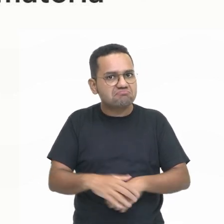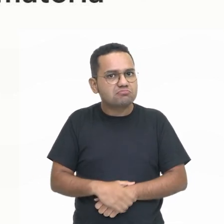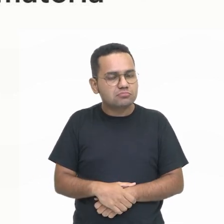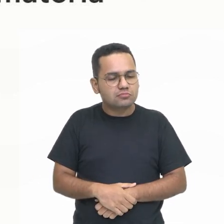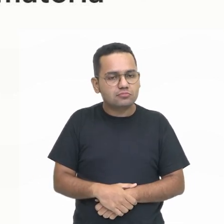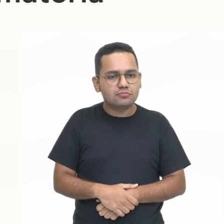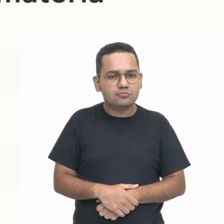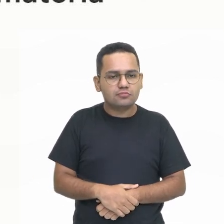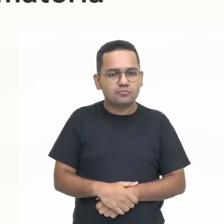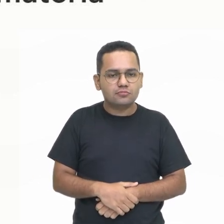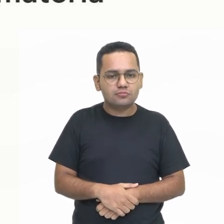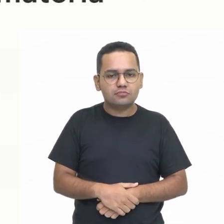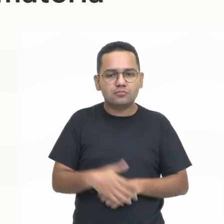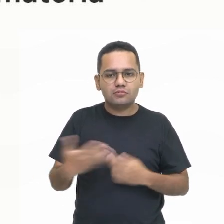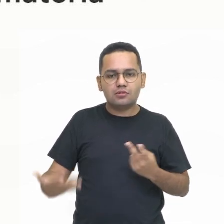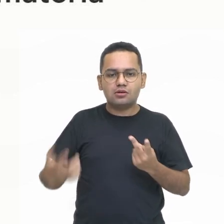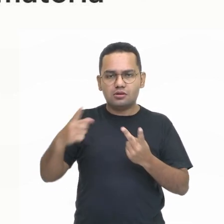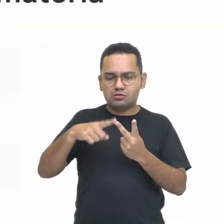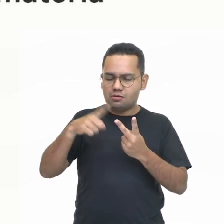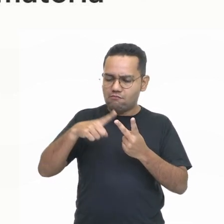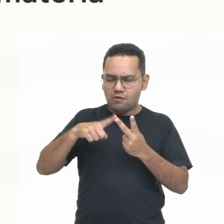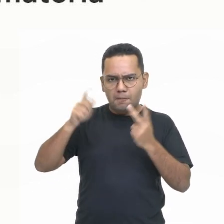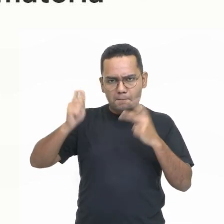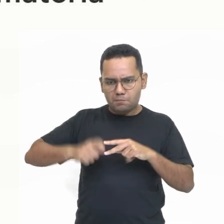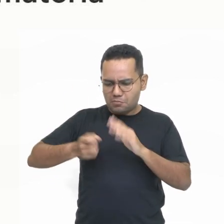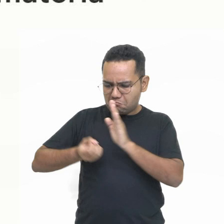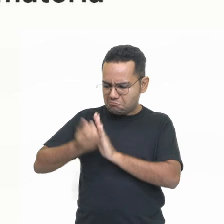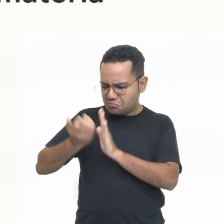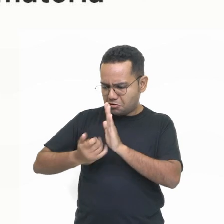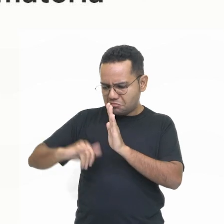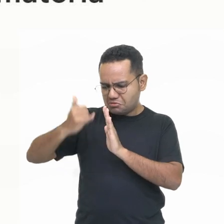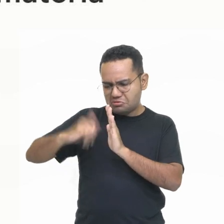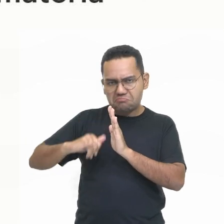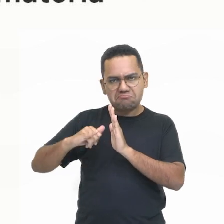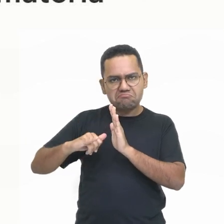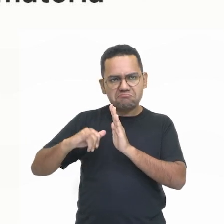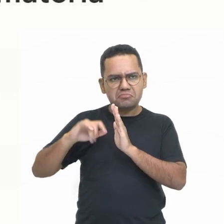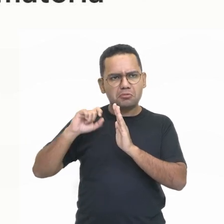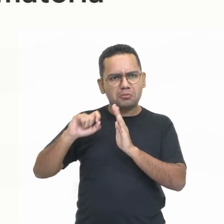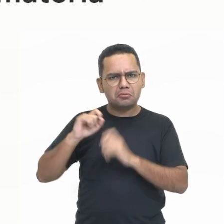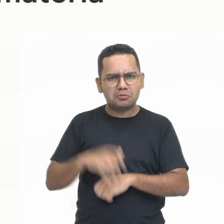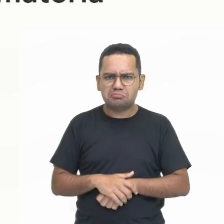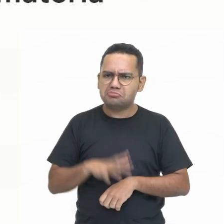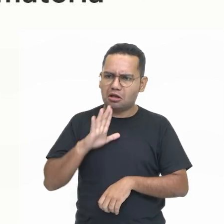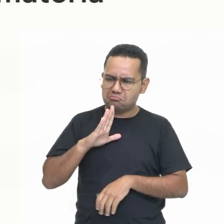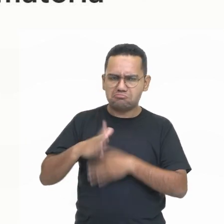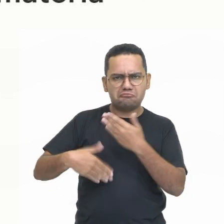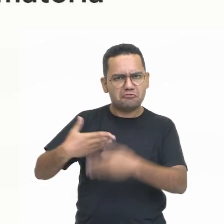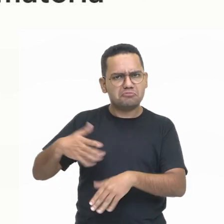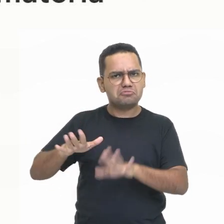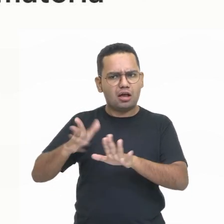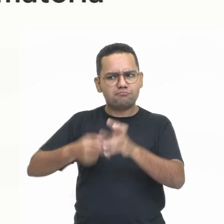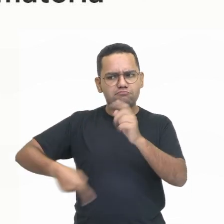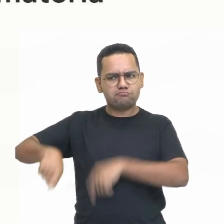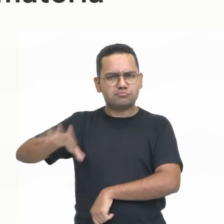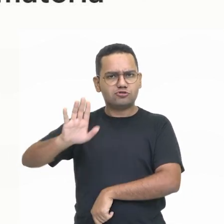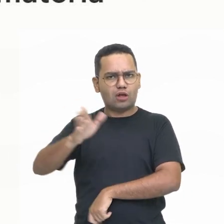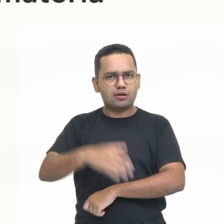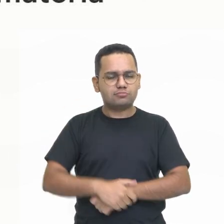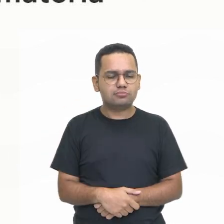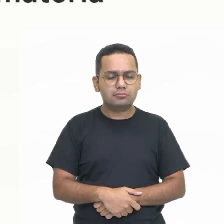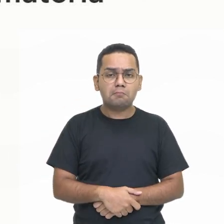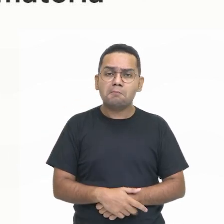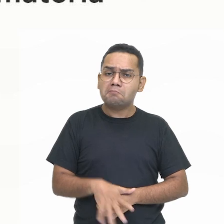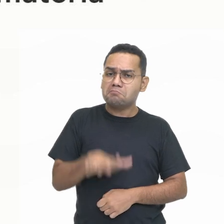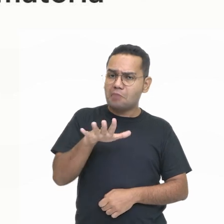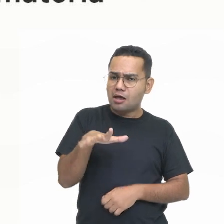um ser autotrófico, capaz de produzir o seu próprio alimento, ele já é bem é evoluído. Então, para eles,